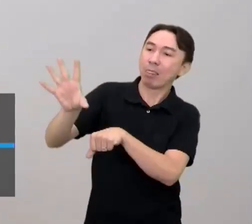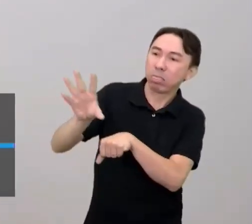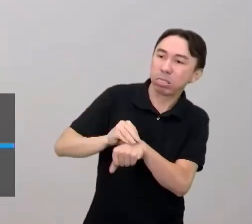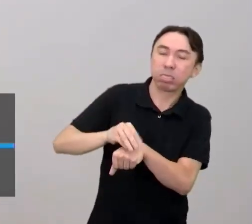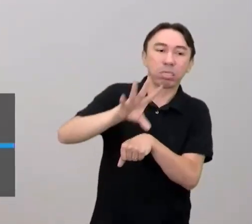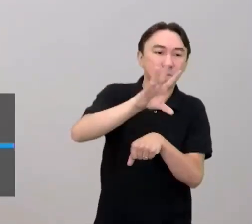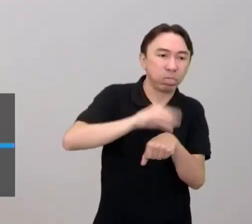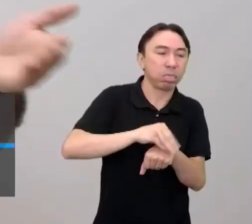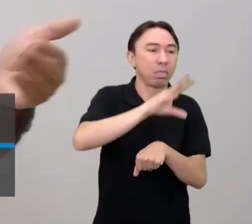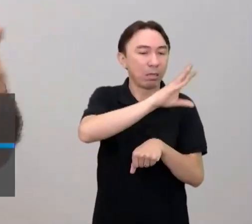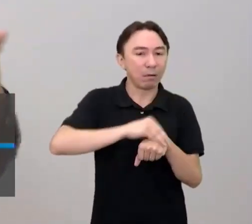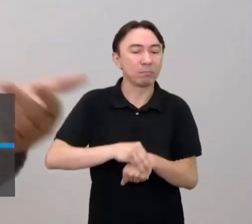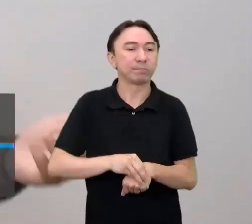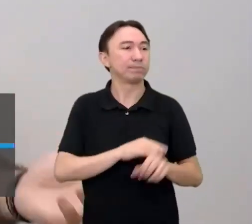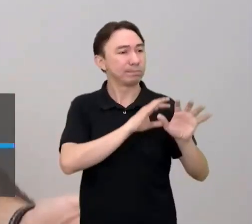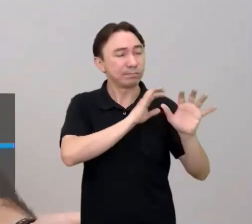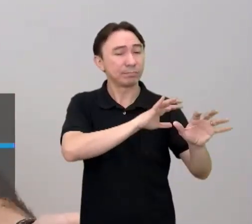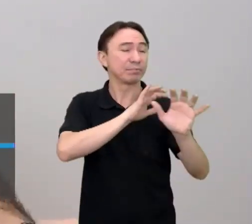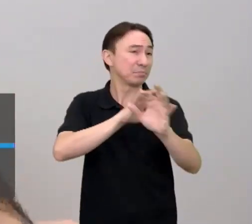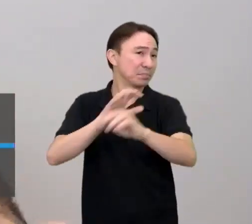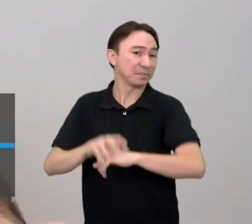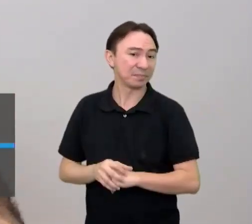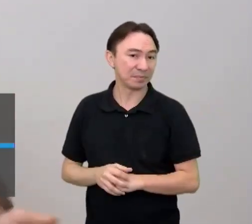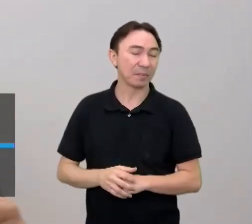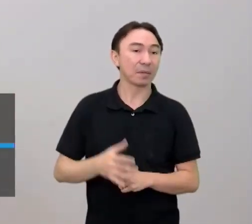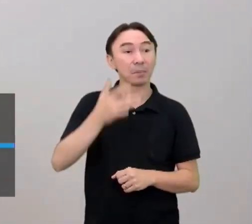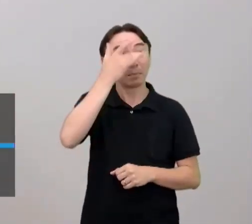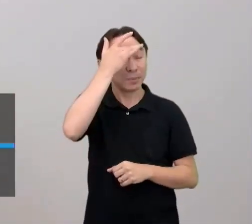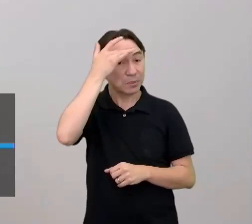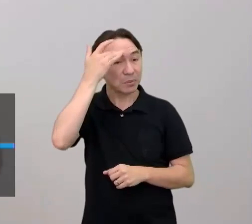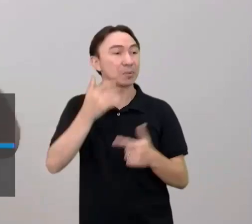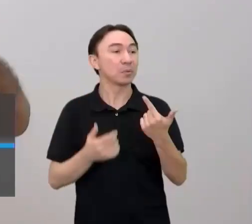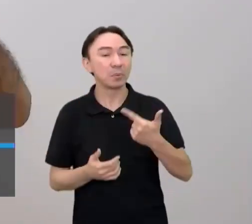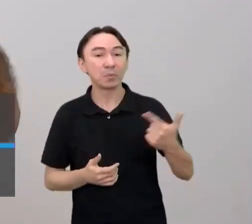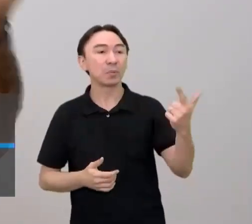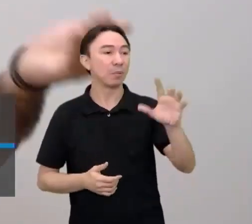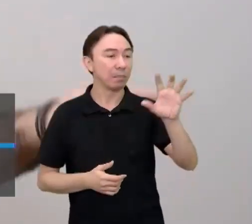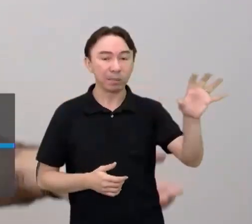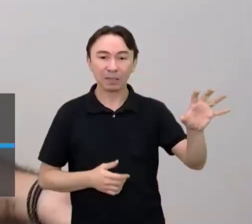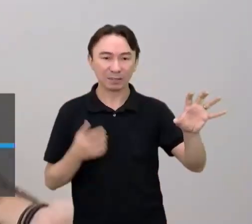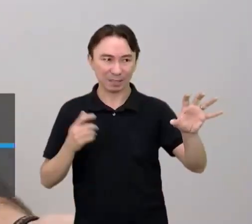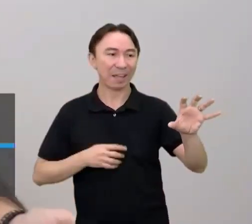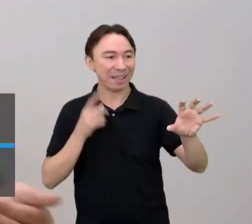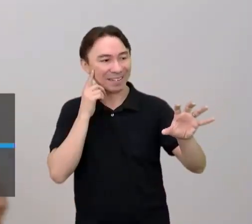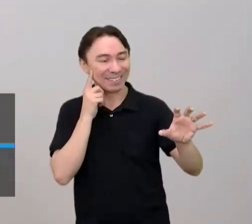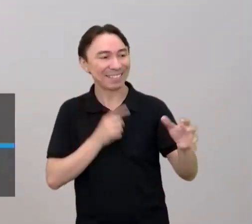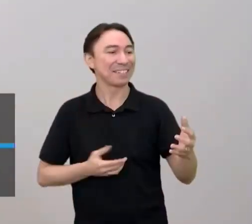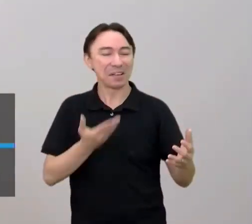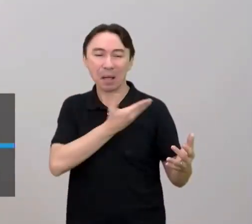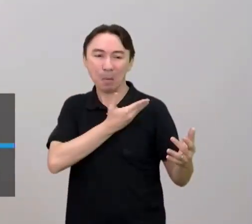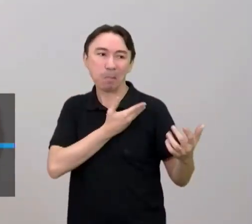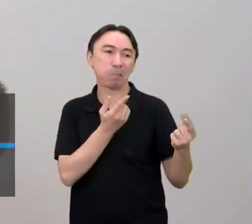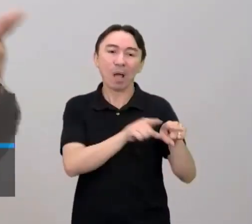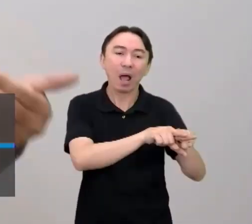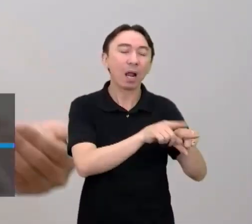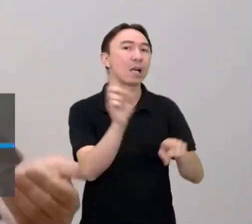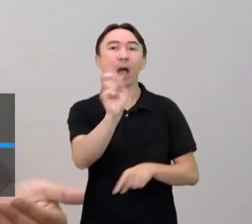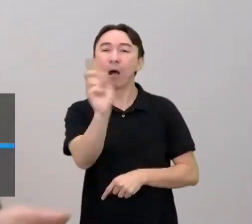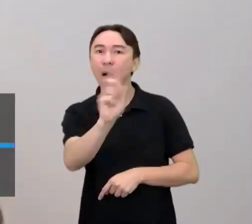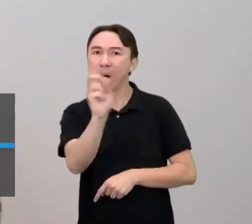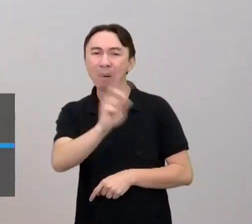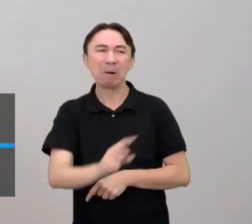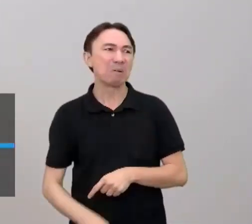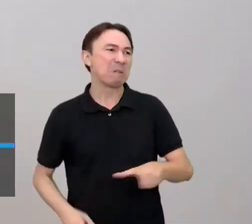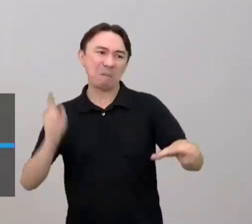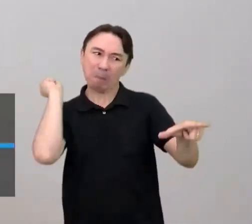vão estabelecendo não relações de parceria com outros povos, e sim de conquista territorial, de